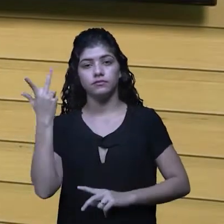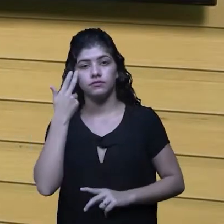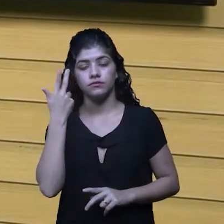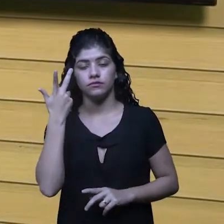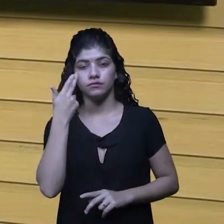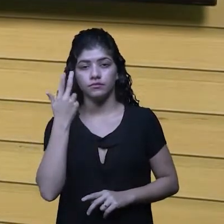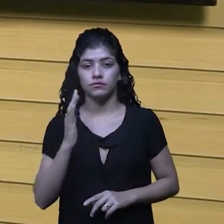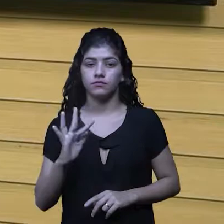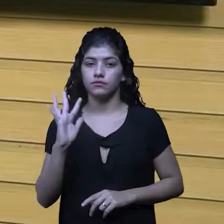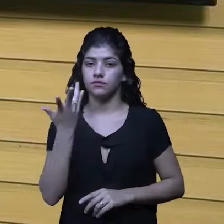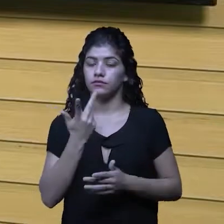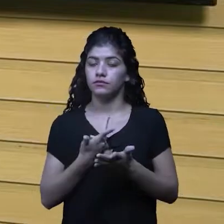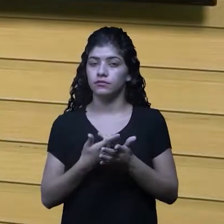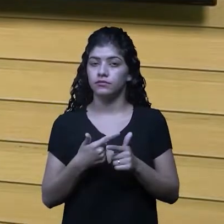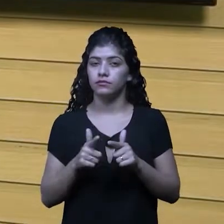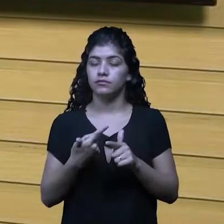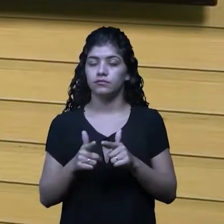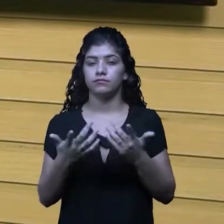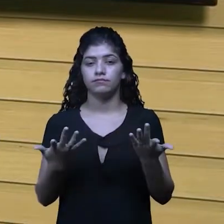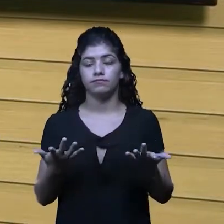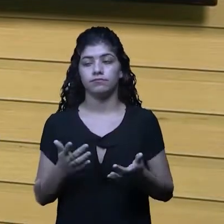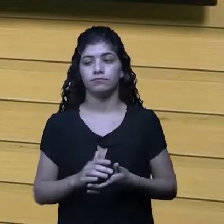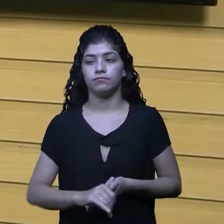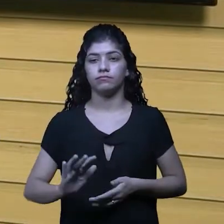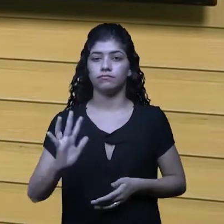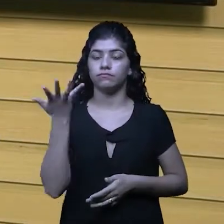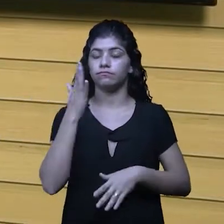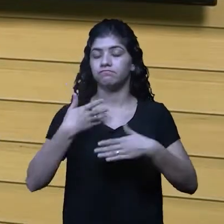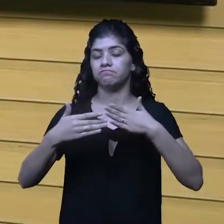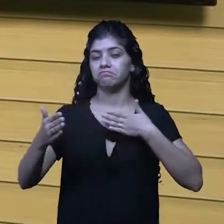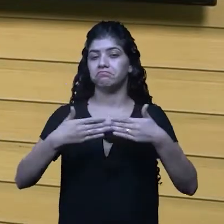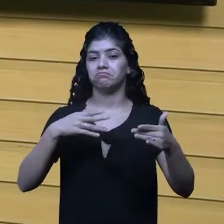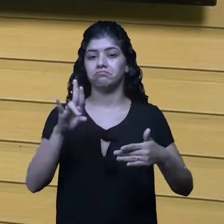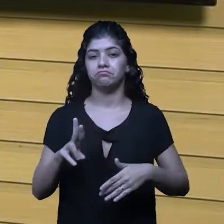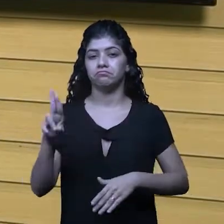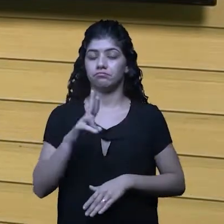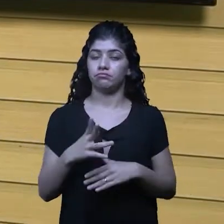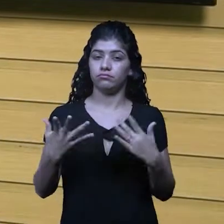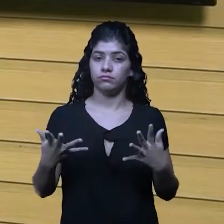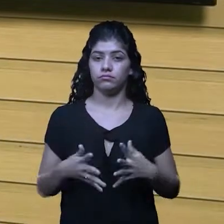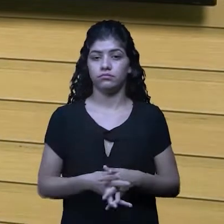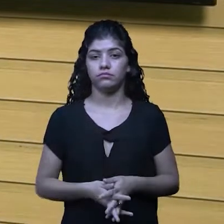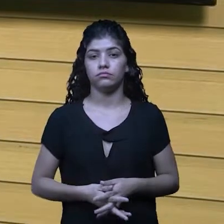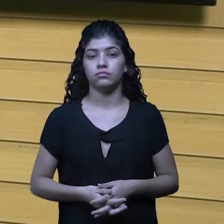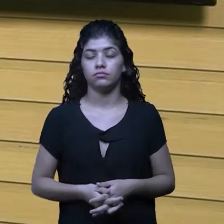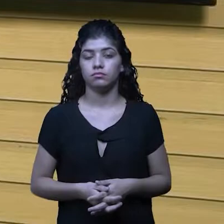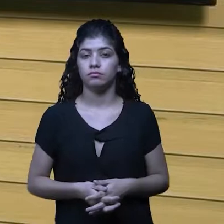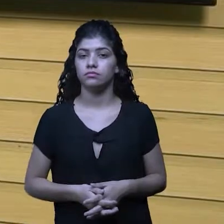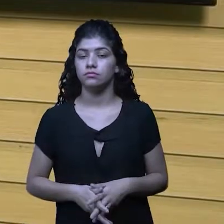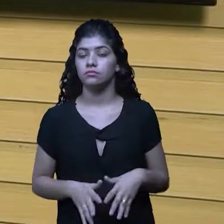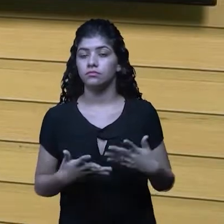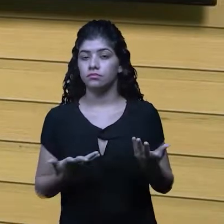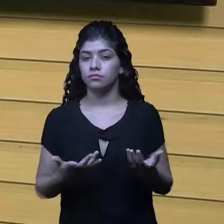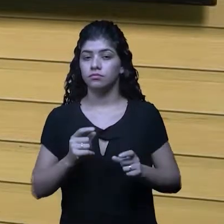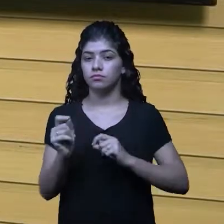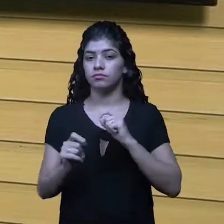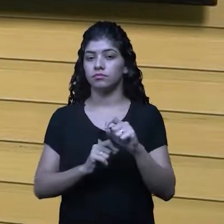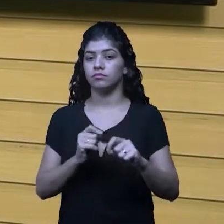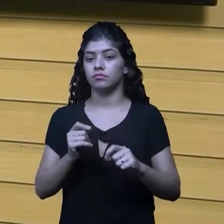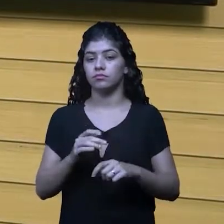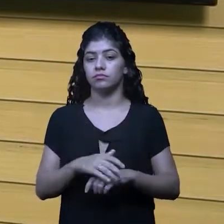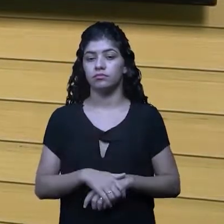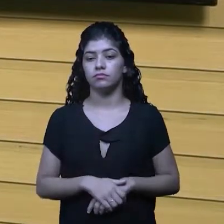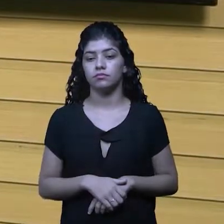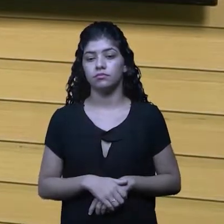aqui que esses erros eles vão aparecer independentemente de como a gente usa o instrumento. Tá? Então,